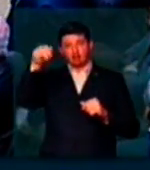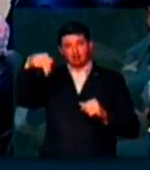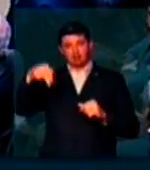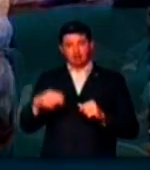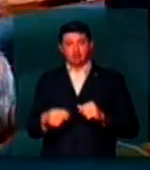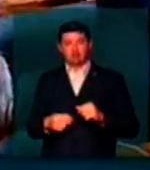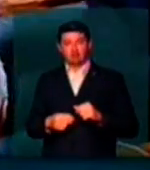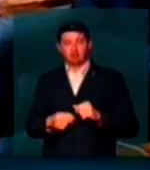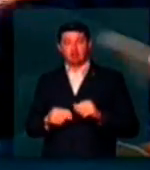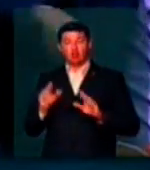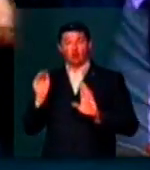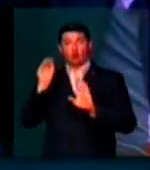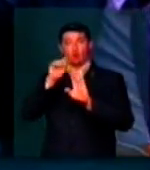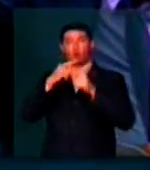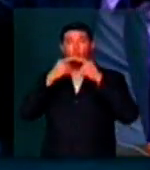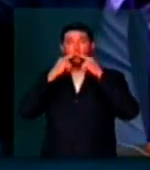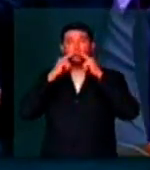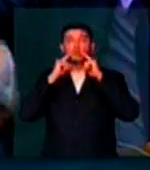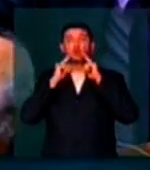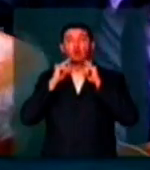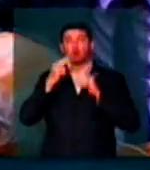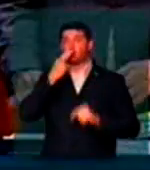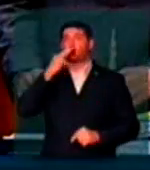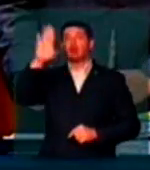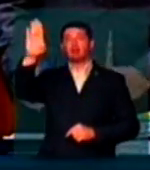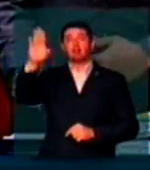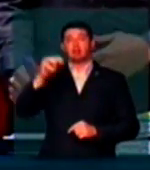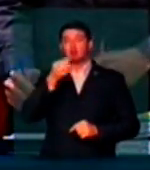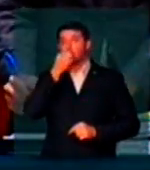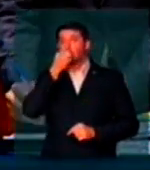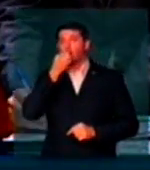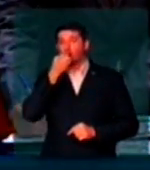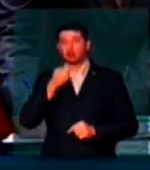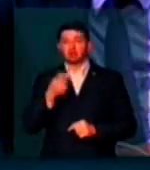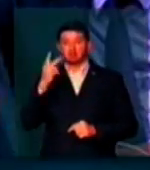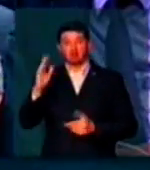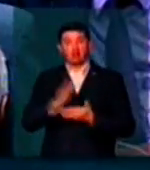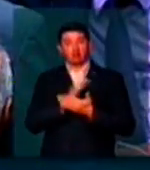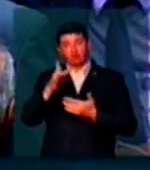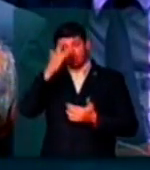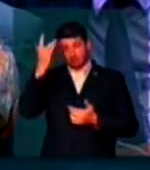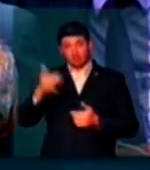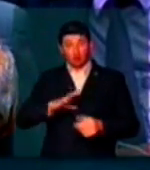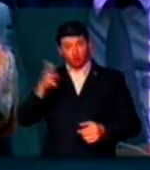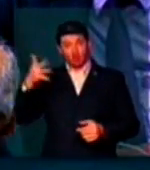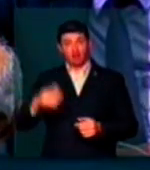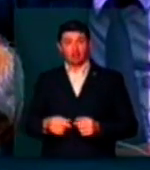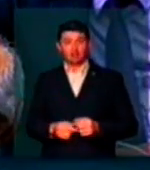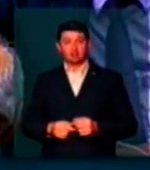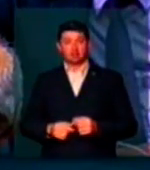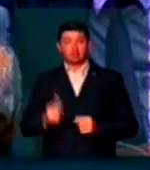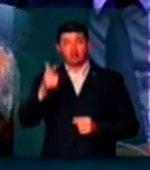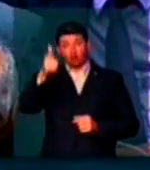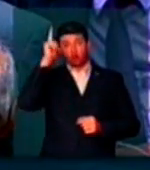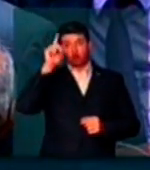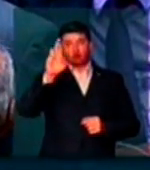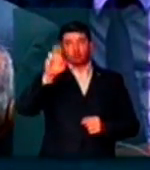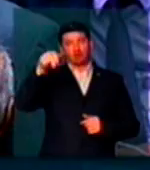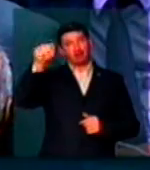e colocaram no presidente um bigode do Hitler. E disseram, alguém tem que ter coragem de dar um tiro no